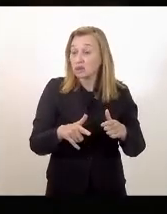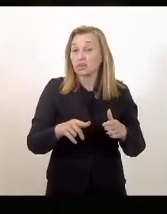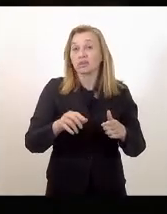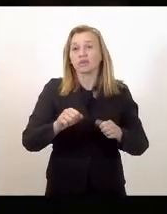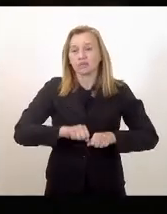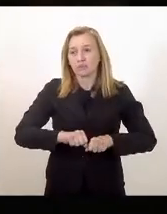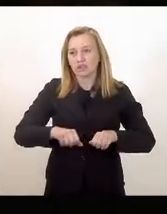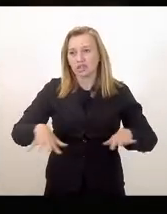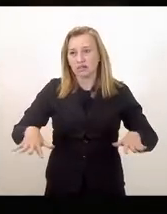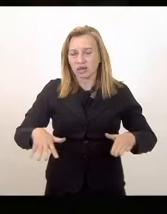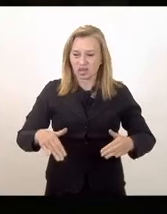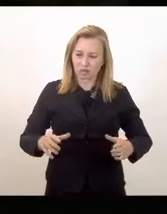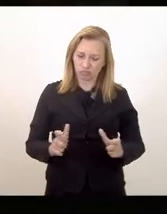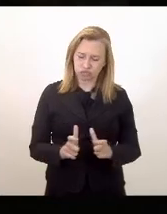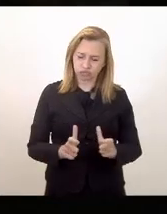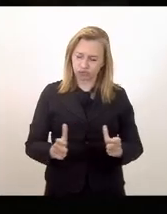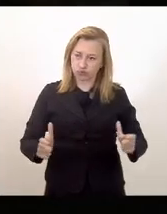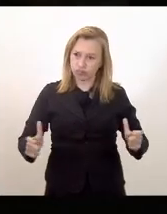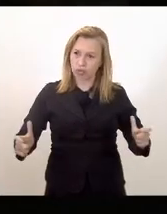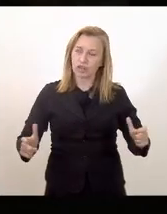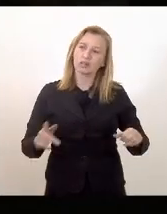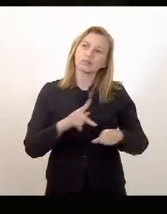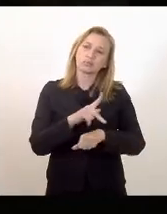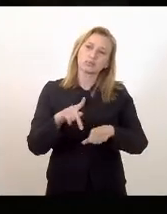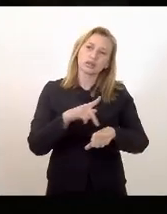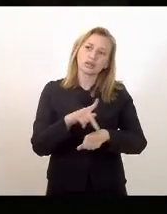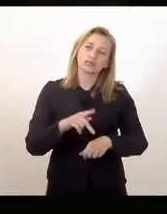que alastra neste país.